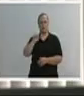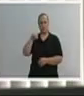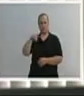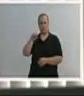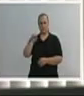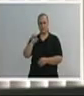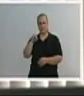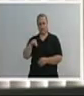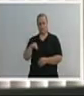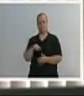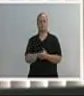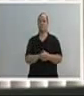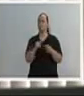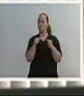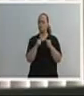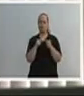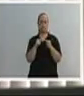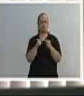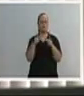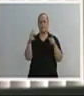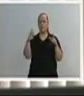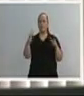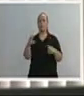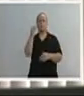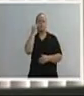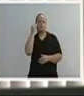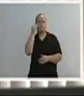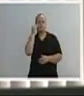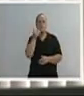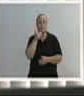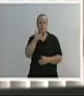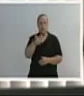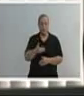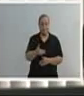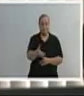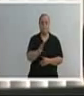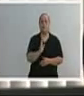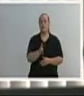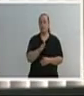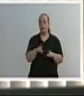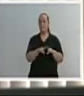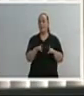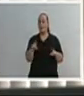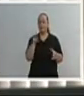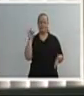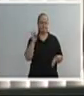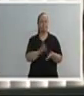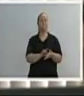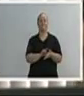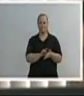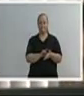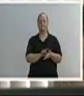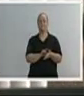sentido, nós vamos tentar encaminhar já esse ano alguma coisa, mas com certeza... se não